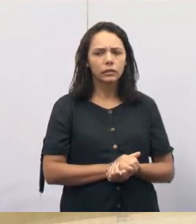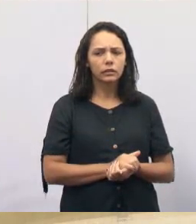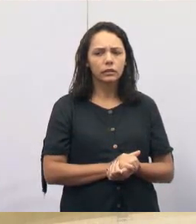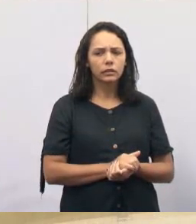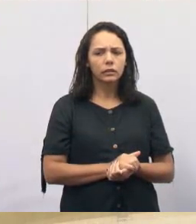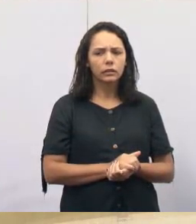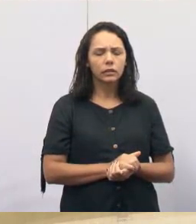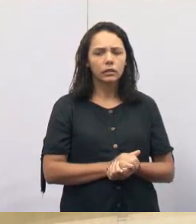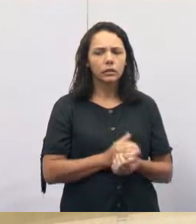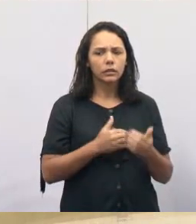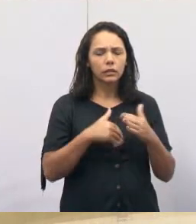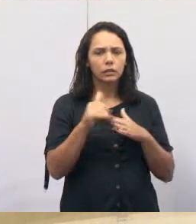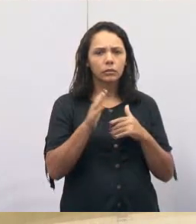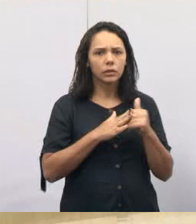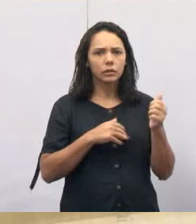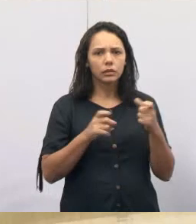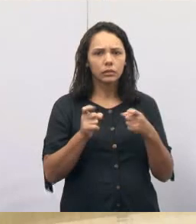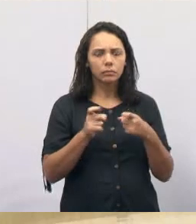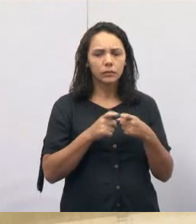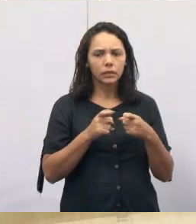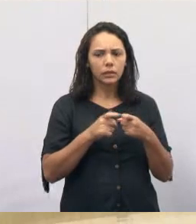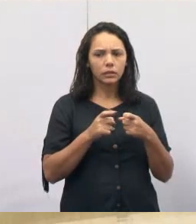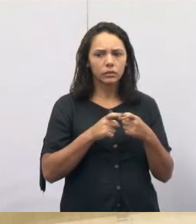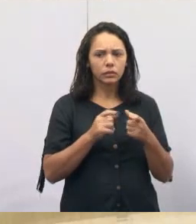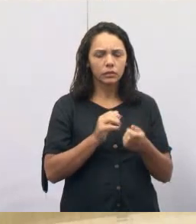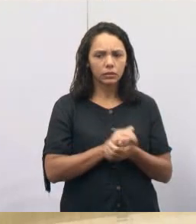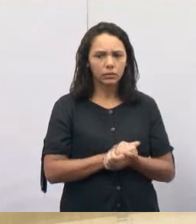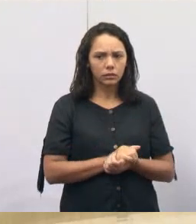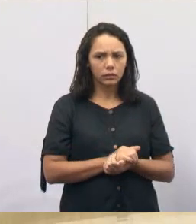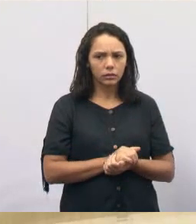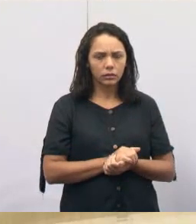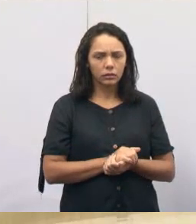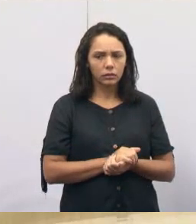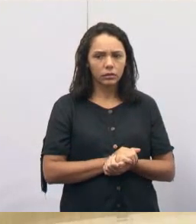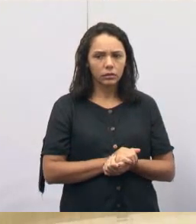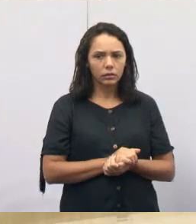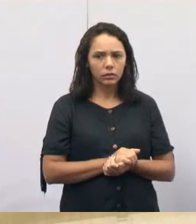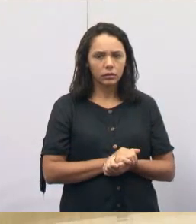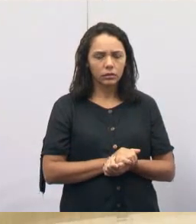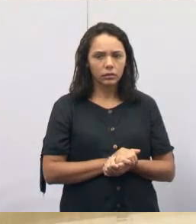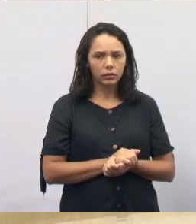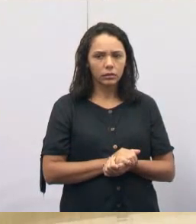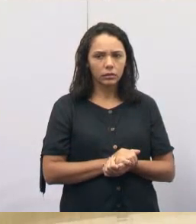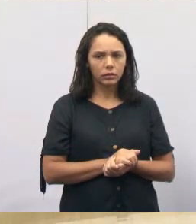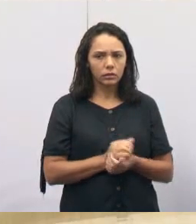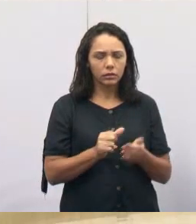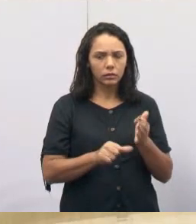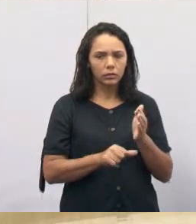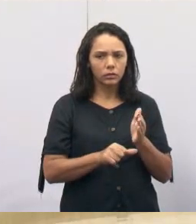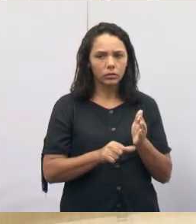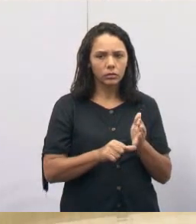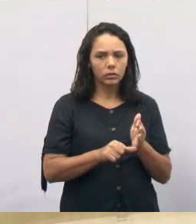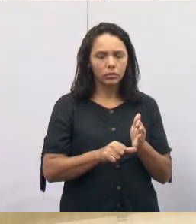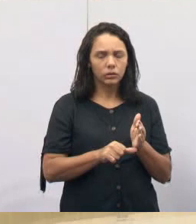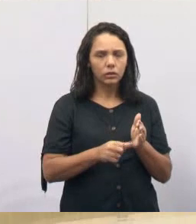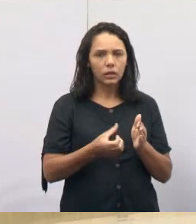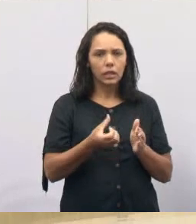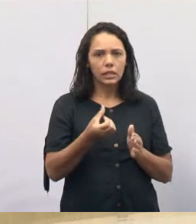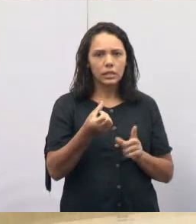médica de média e alta complexidade existente na rede municipal no primeiro semestre de 2022